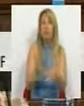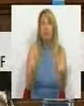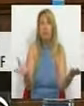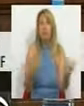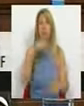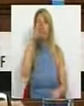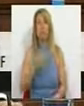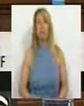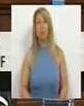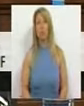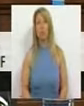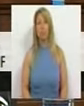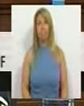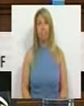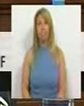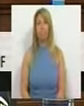porque